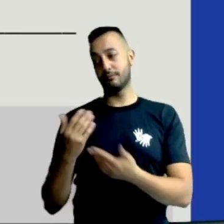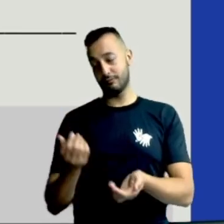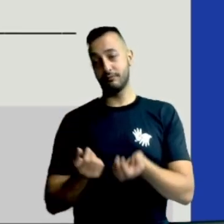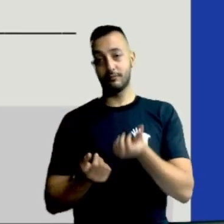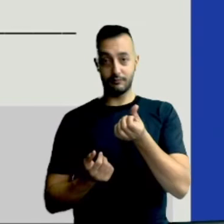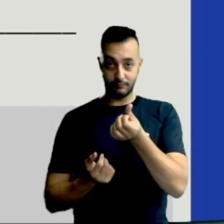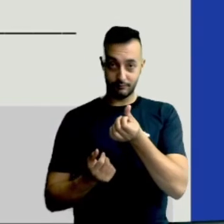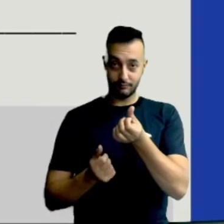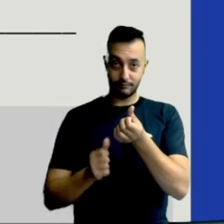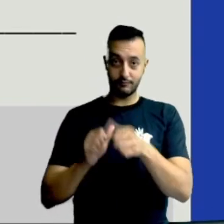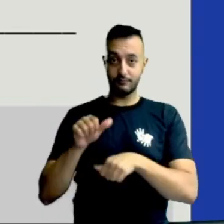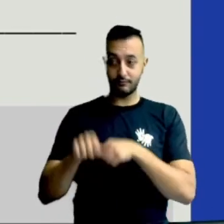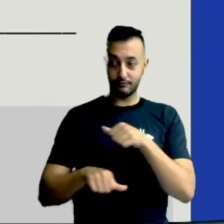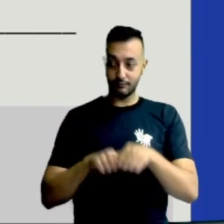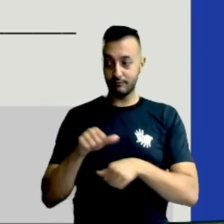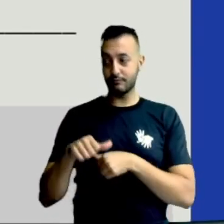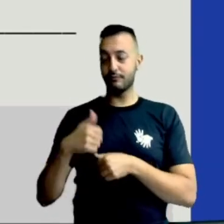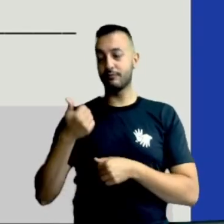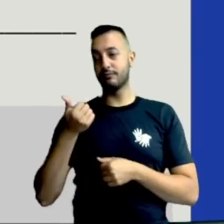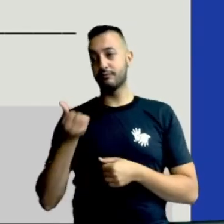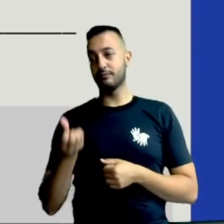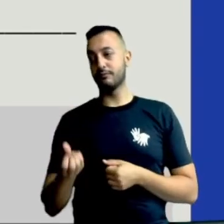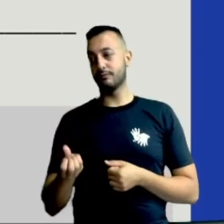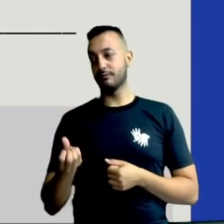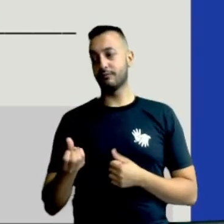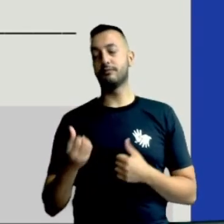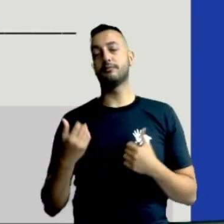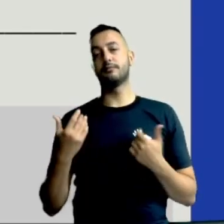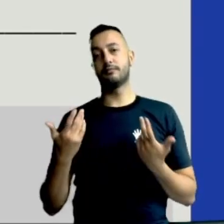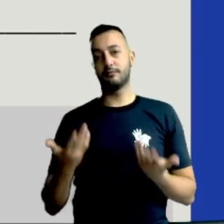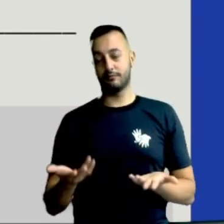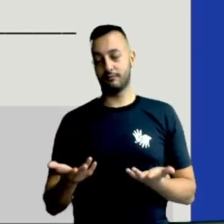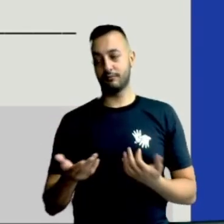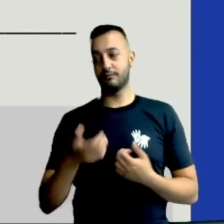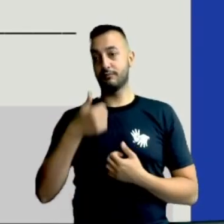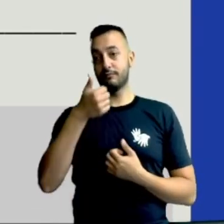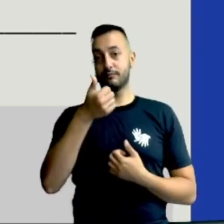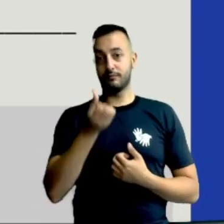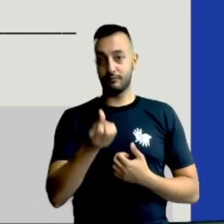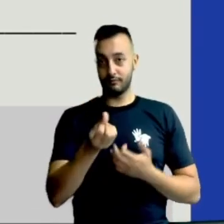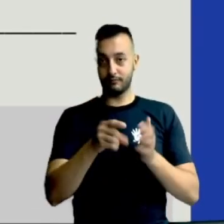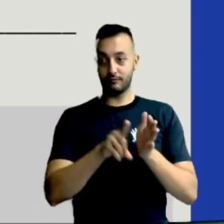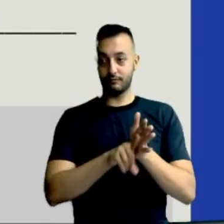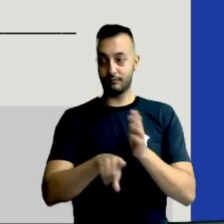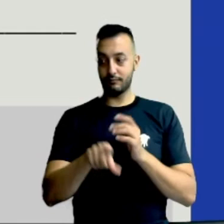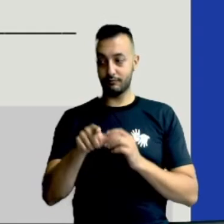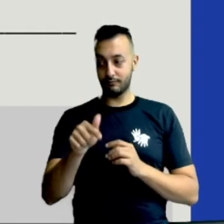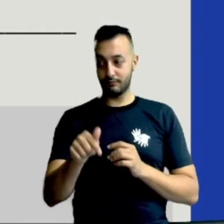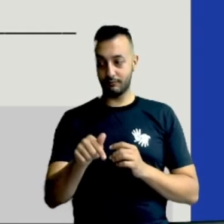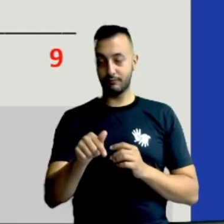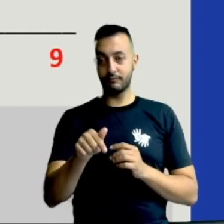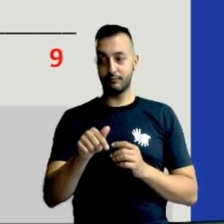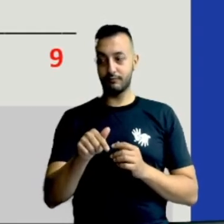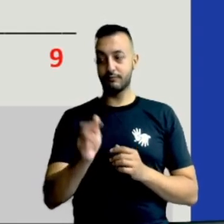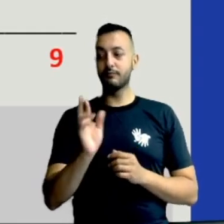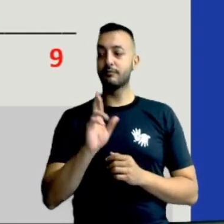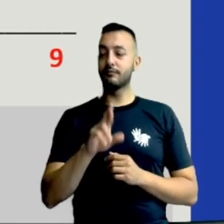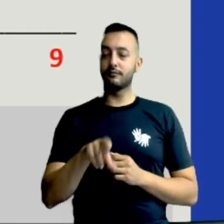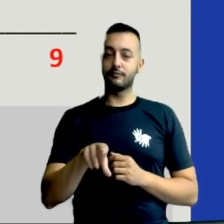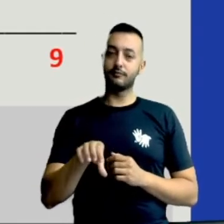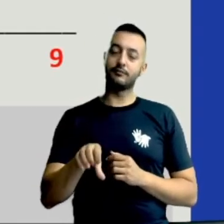6, vai passar a ser 16. Então, ó, 16 menos 7 é igual